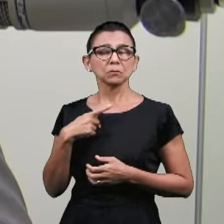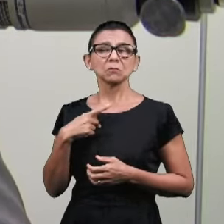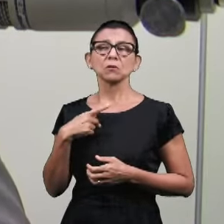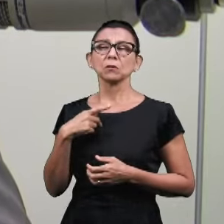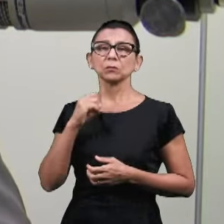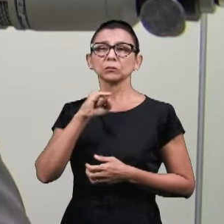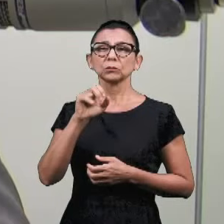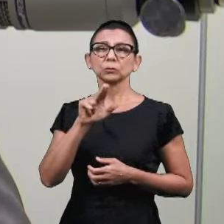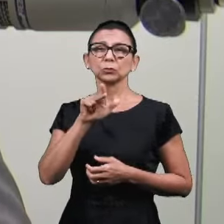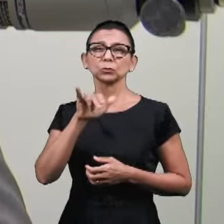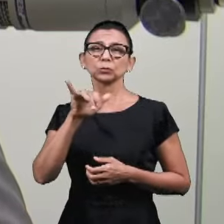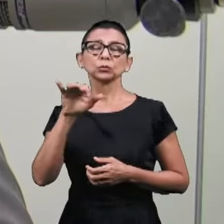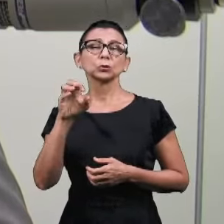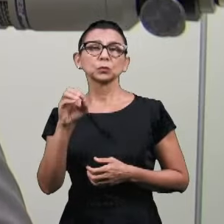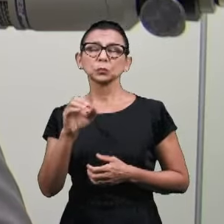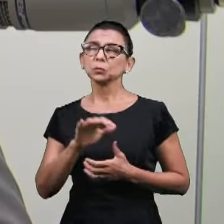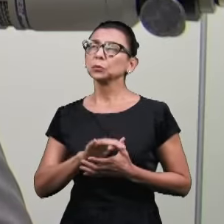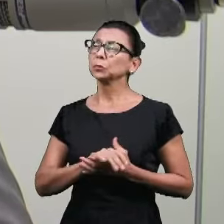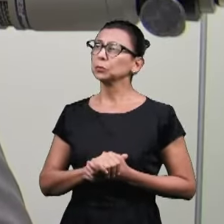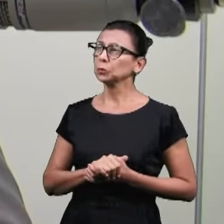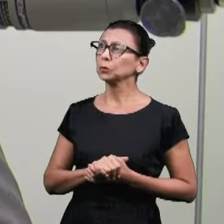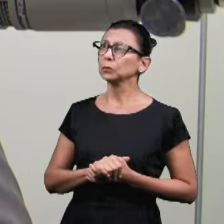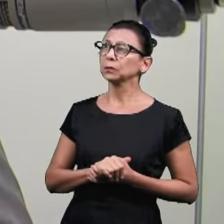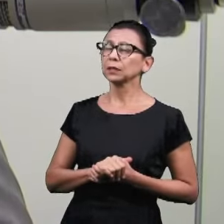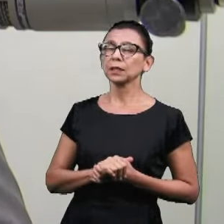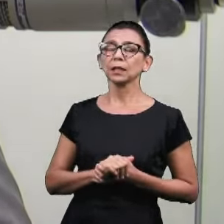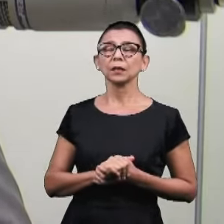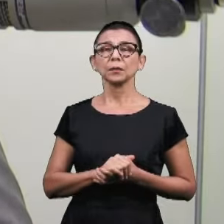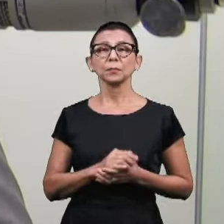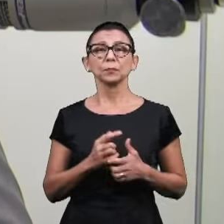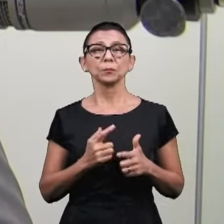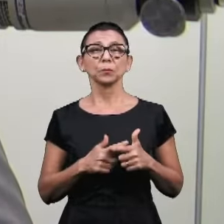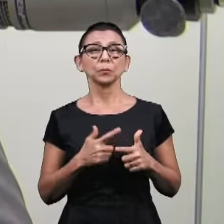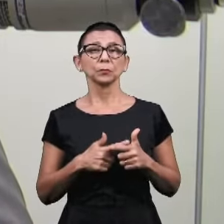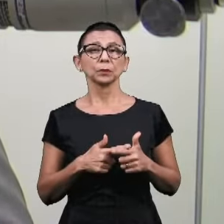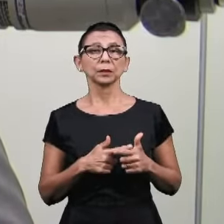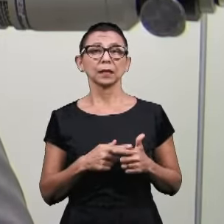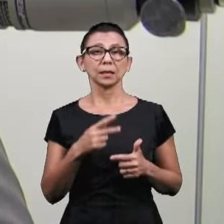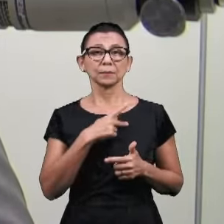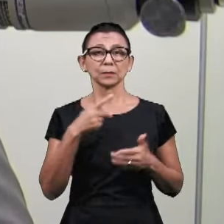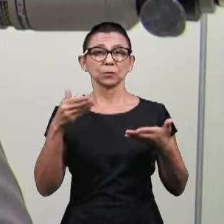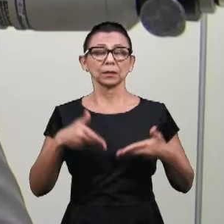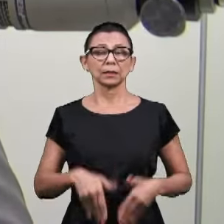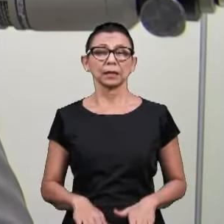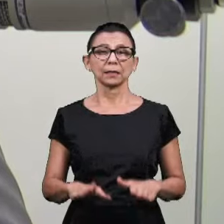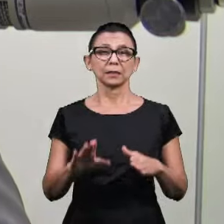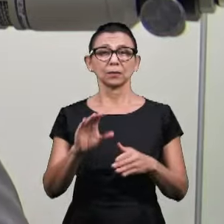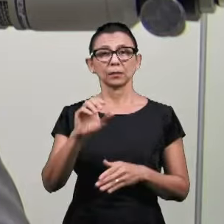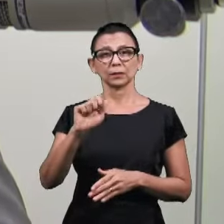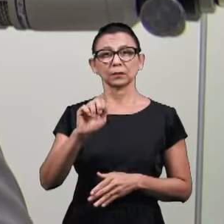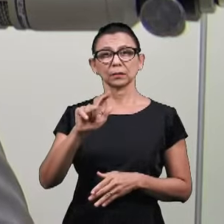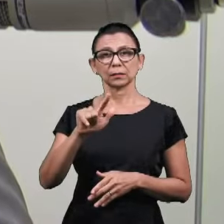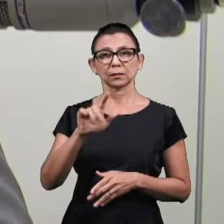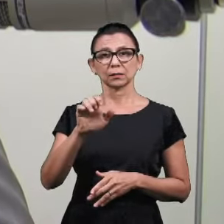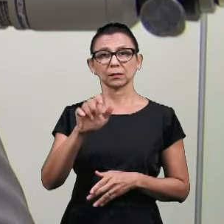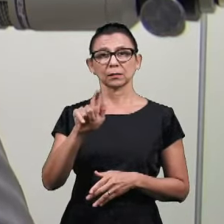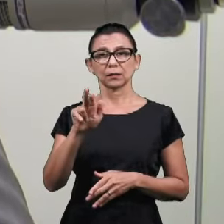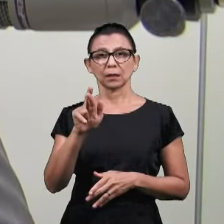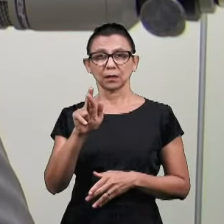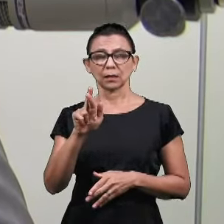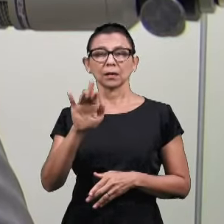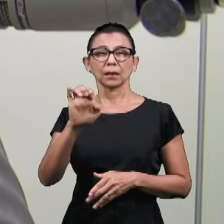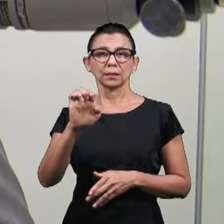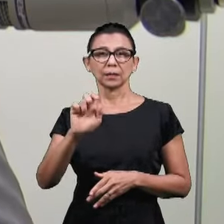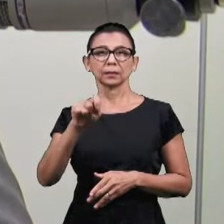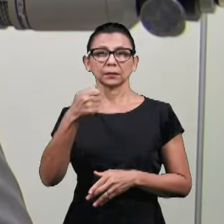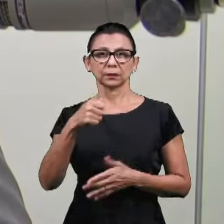que nasceu em Alegre. É interessante, né? Porque o pastor está aqui também, alguns irmãos da cidade onde o pastor nasceu também estão